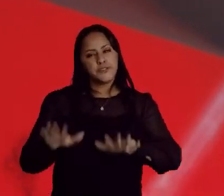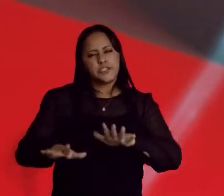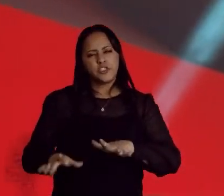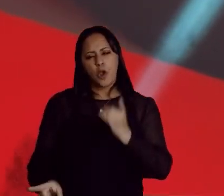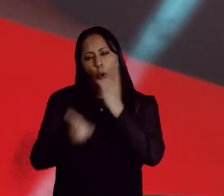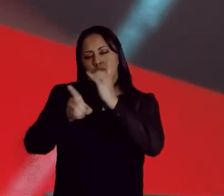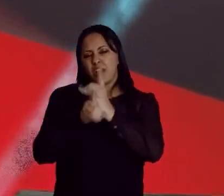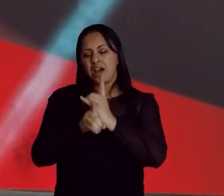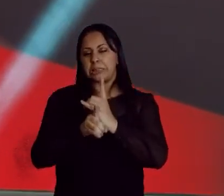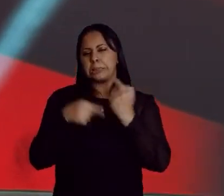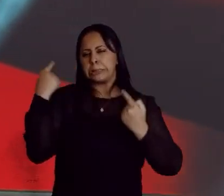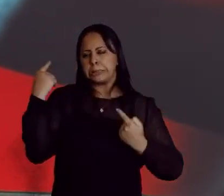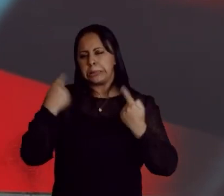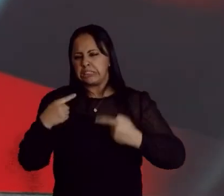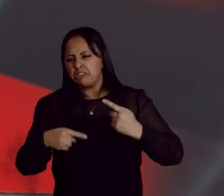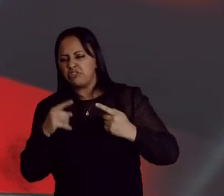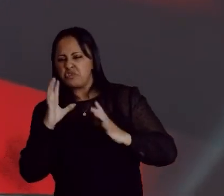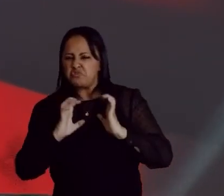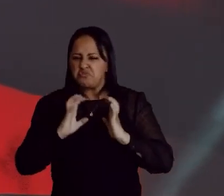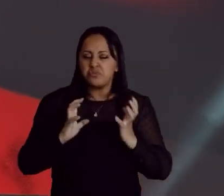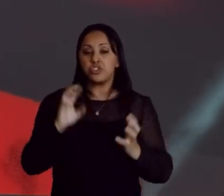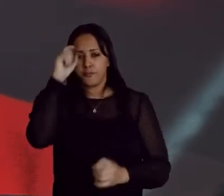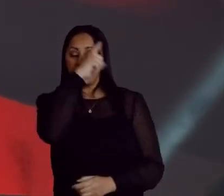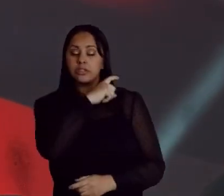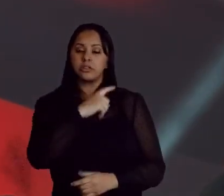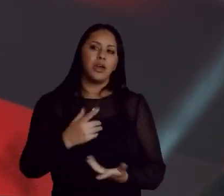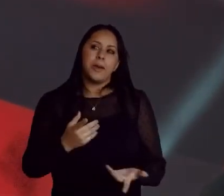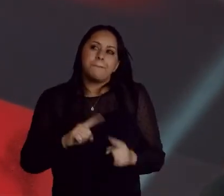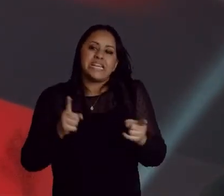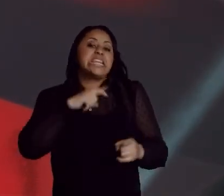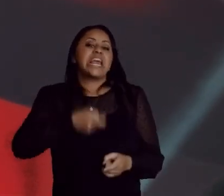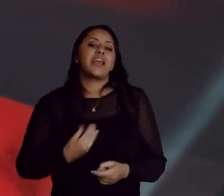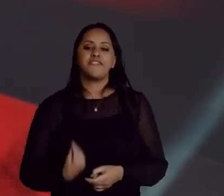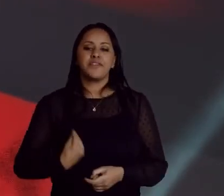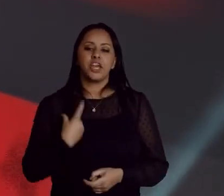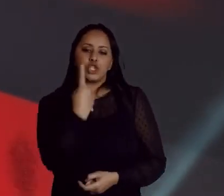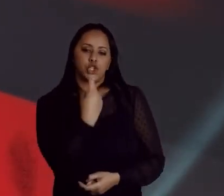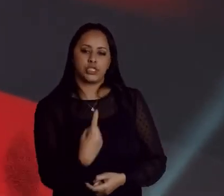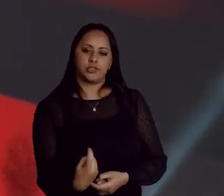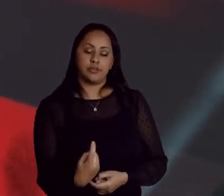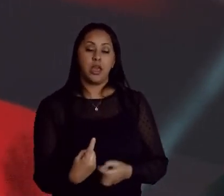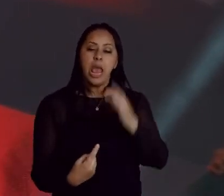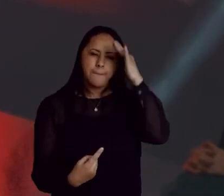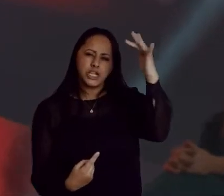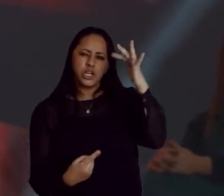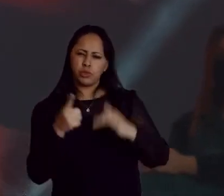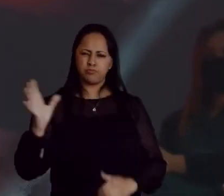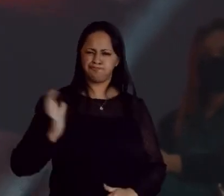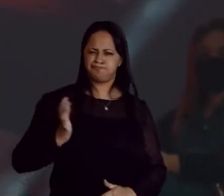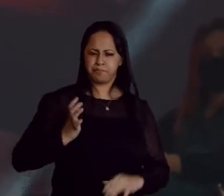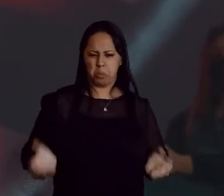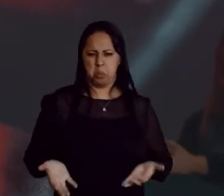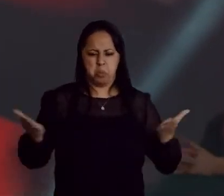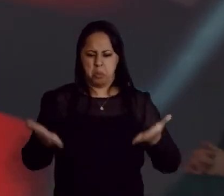conflitos. Mas ninguém quer viver sozinho. Imagina você ganhar um mundo de dinheiro, de prosperidade,